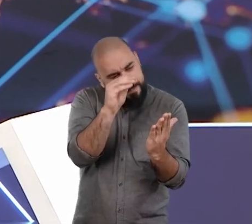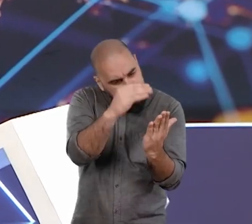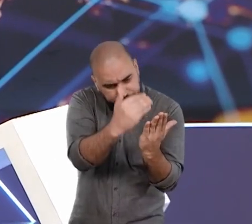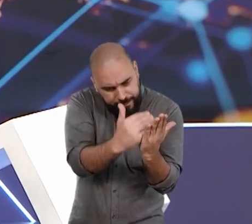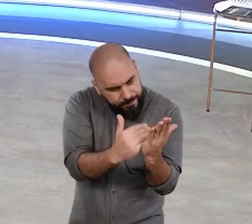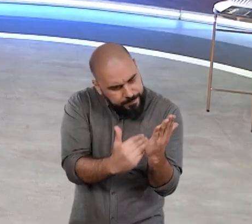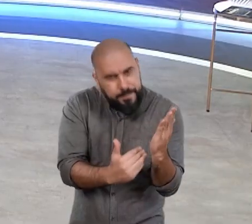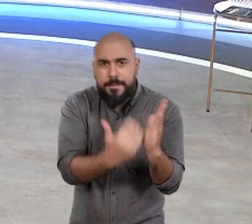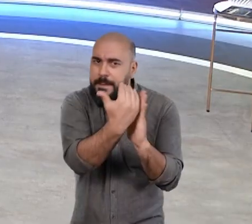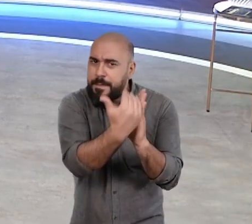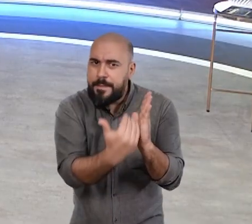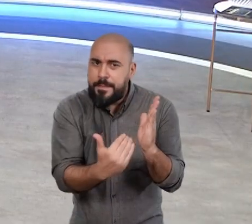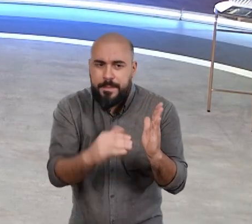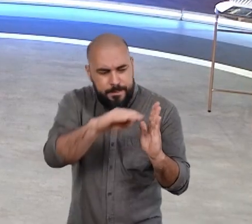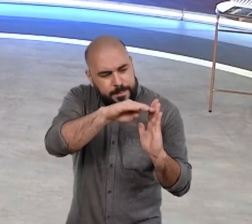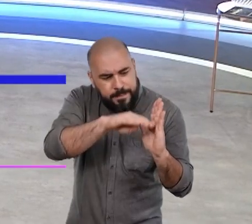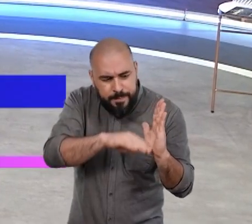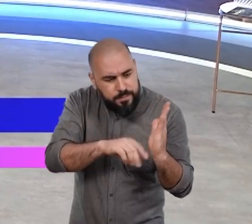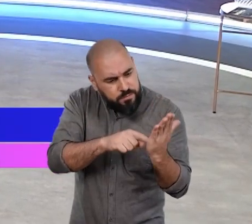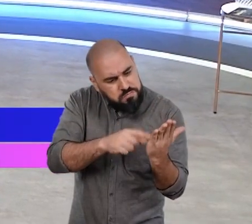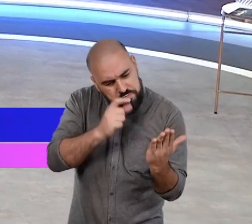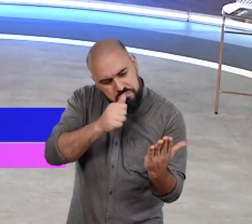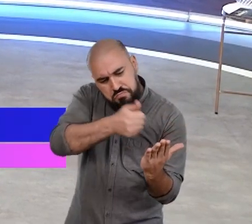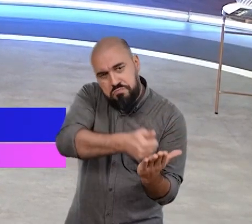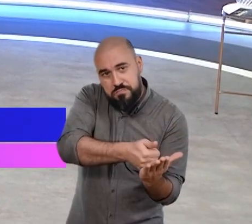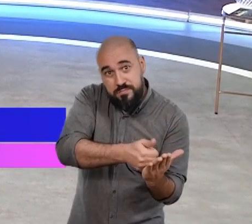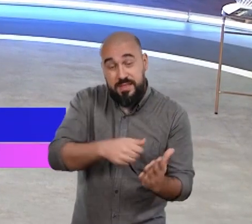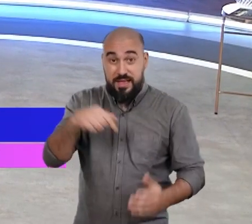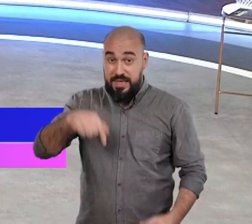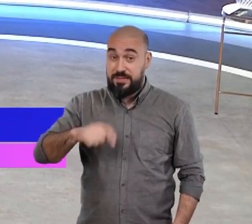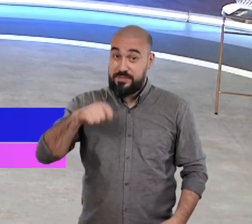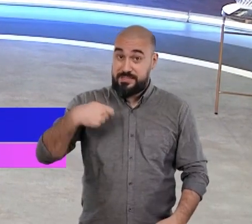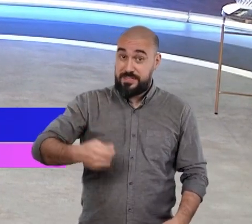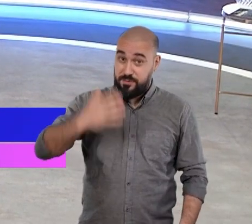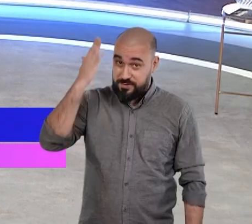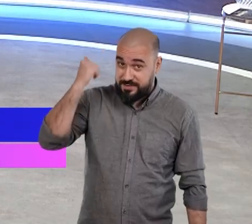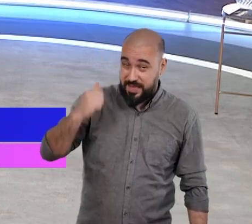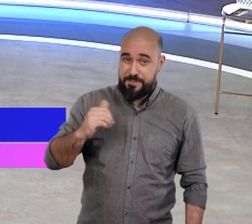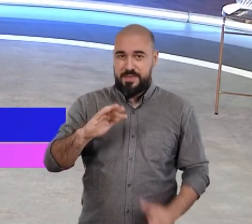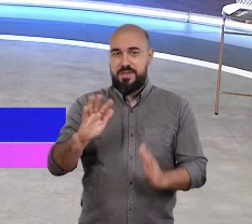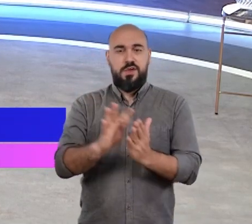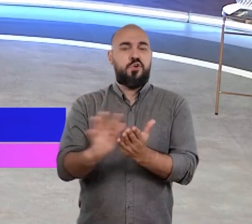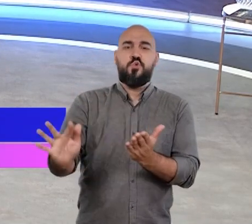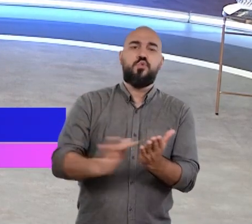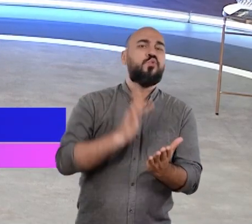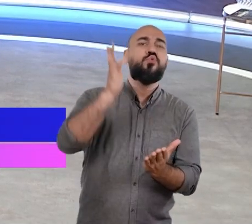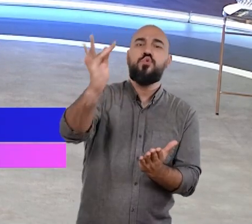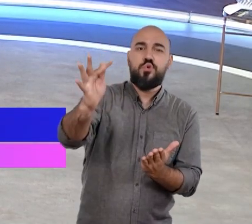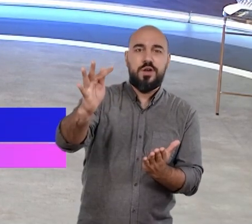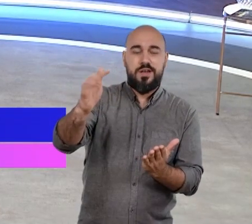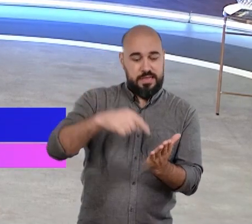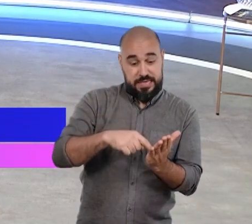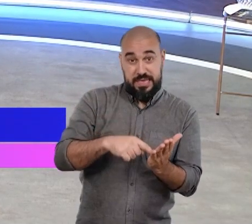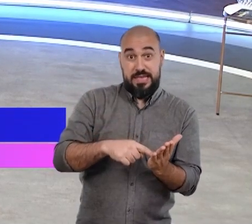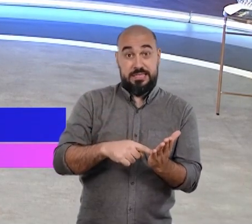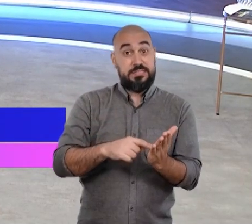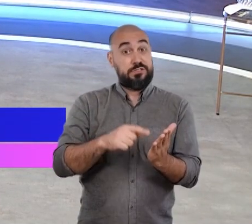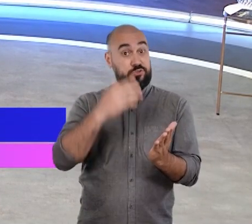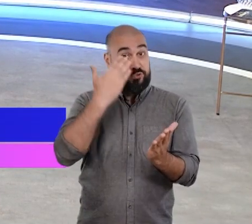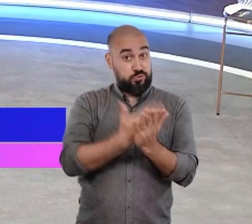palavra. O nome do programa é A Arena do Futuro. A Arena porque discutimos a Bíblia, e do futuro